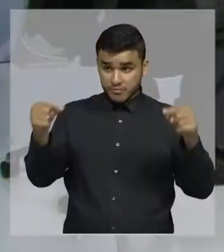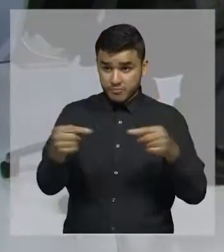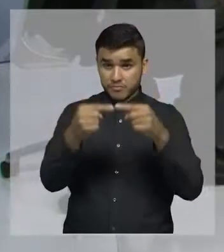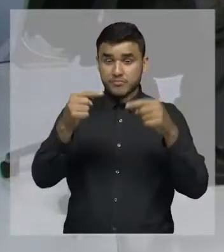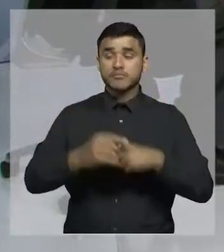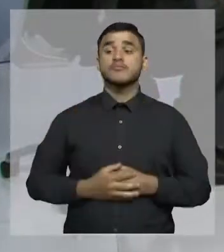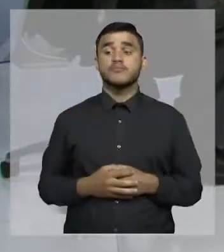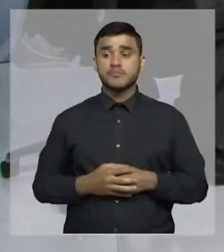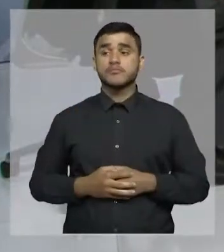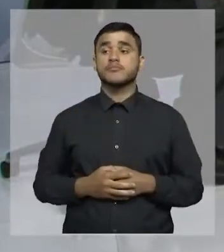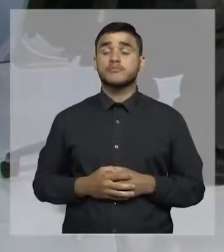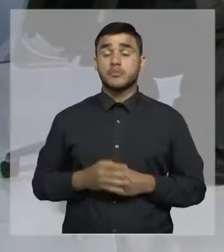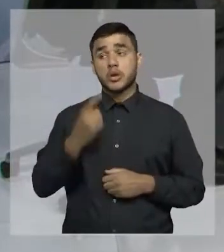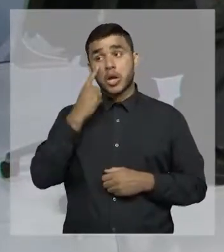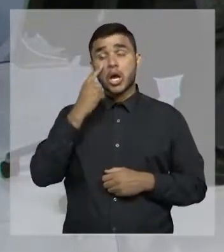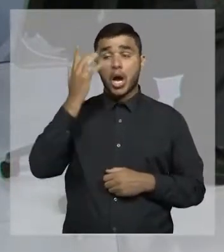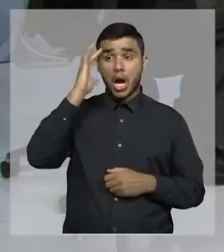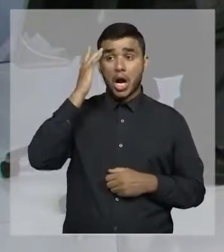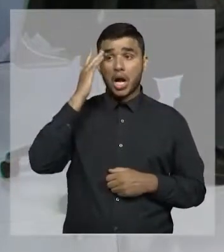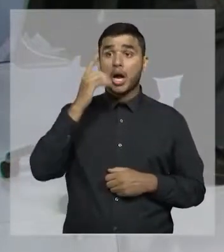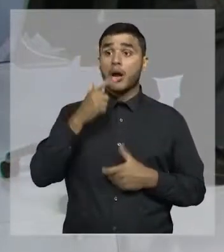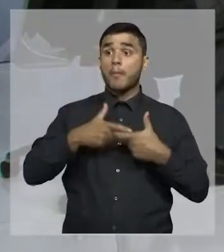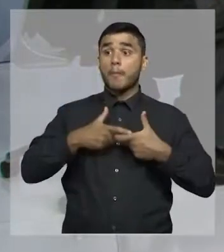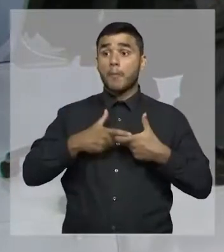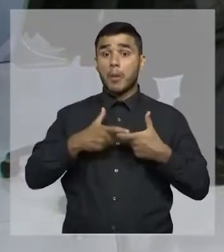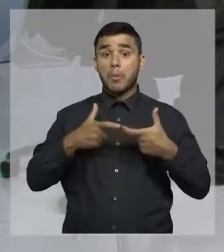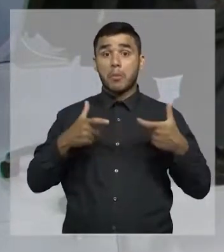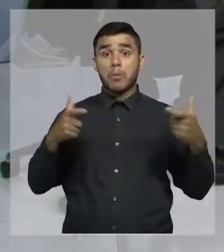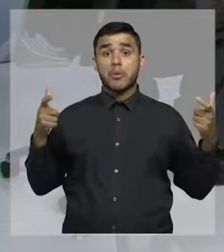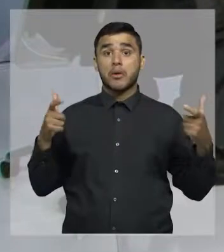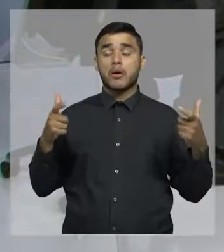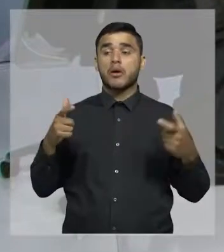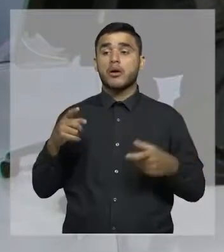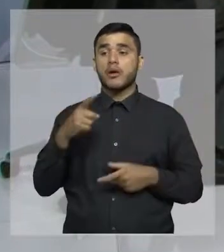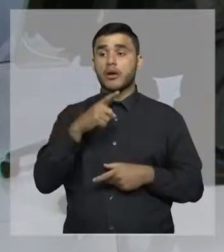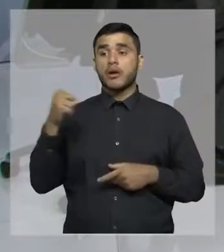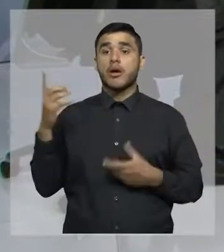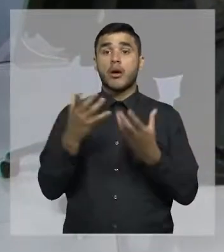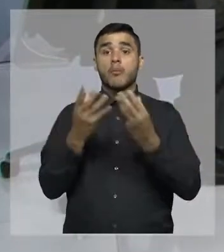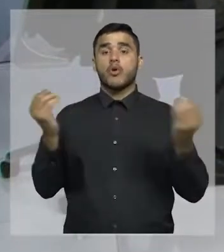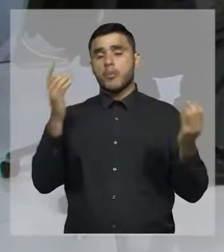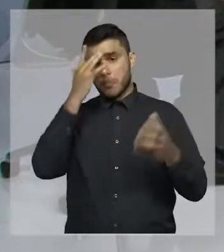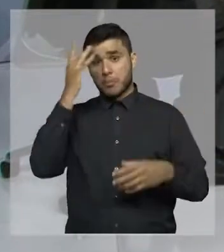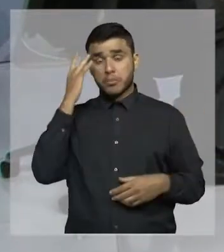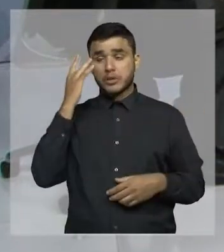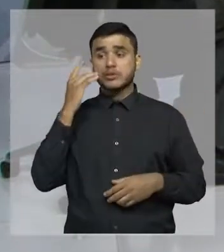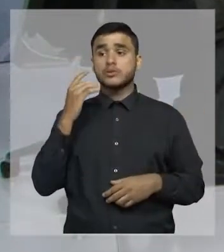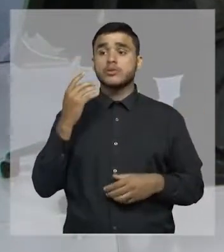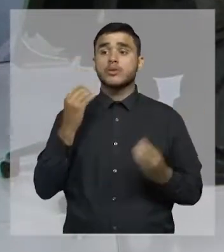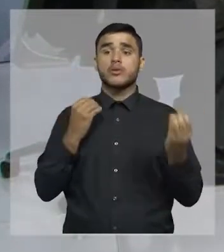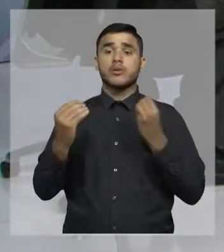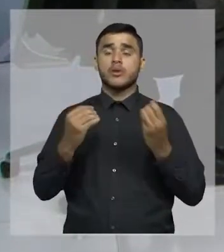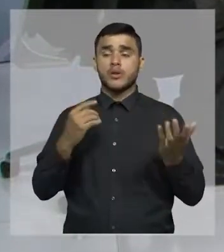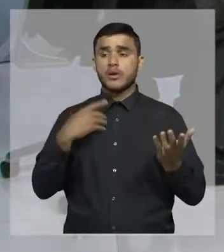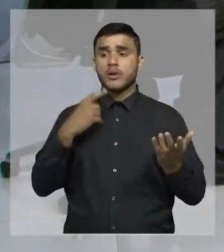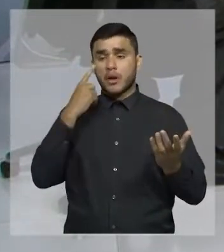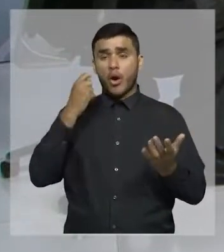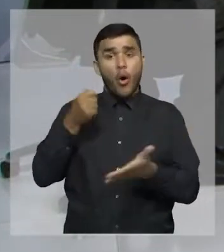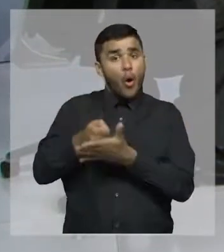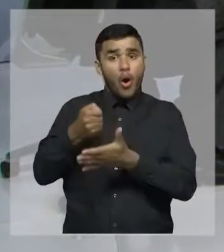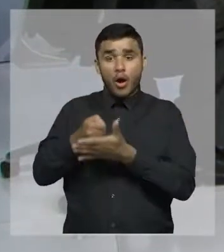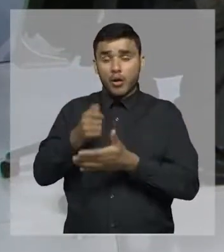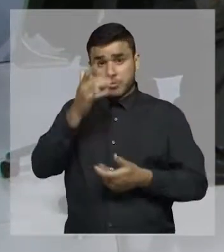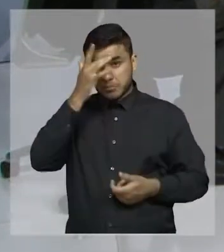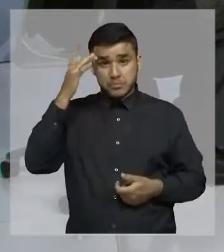atacada... Era provável que tivesse mais candidatos do que Mas era um choque forte que obrigaria aqueles que têm